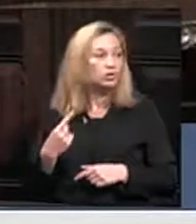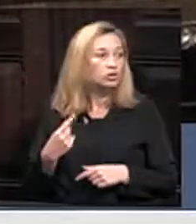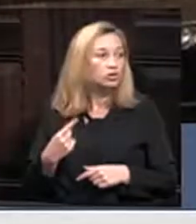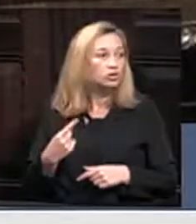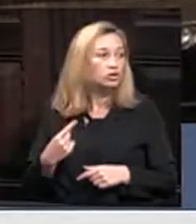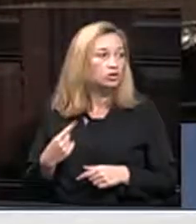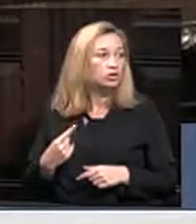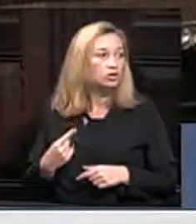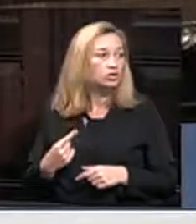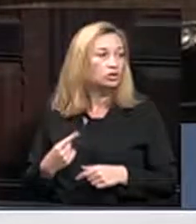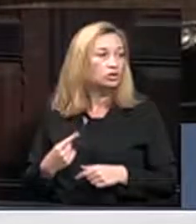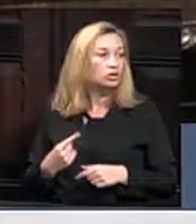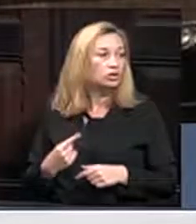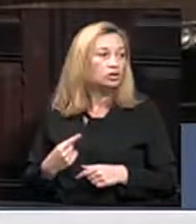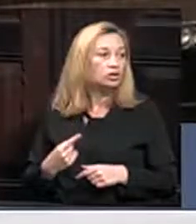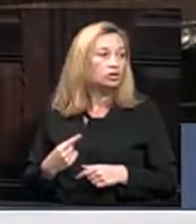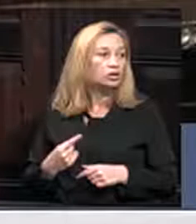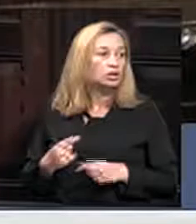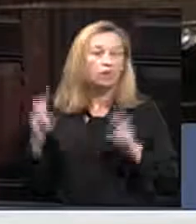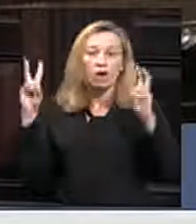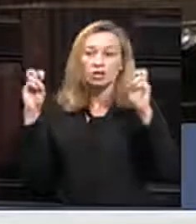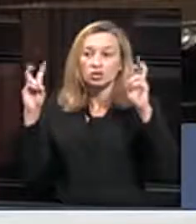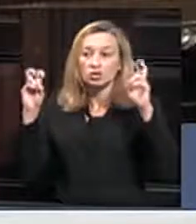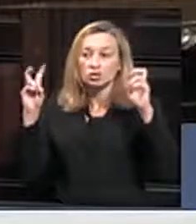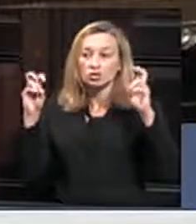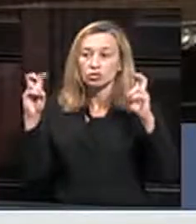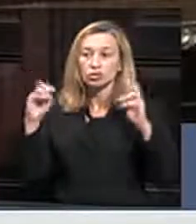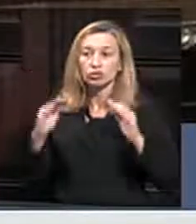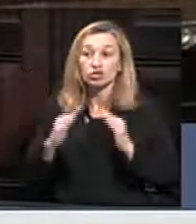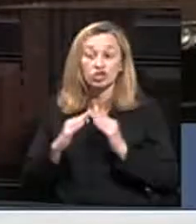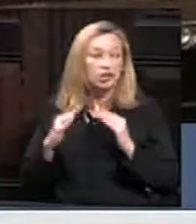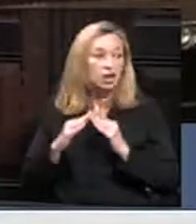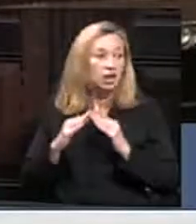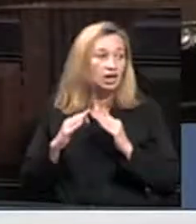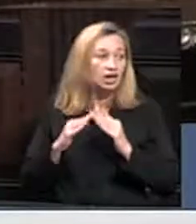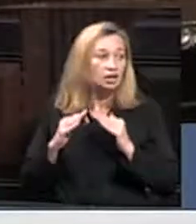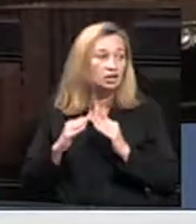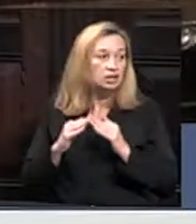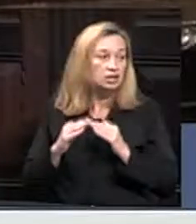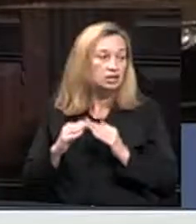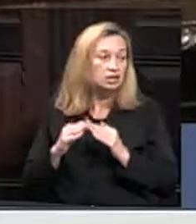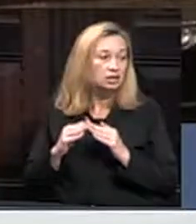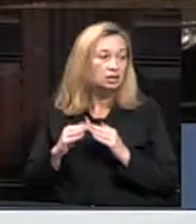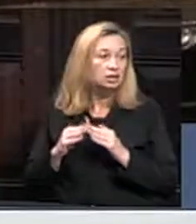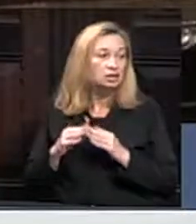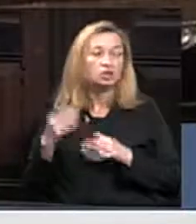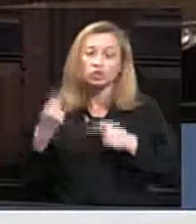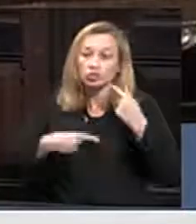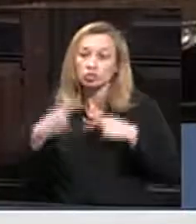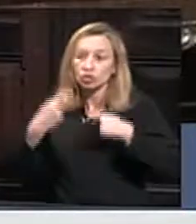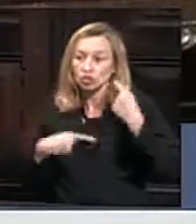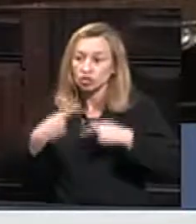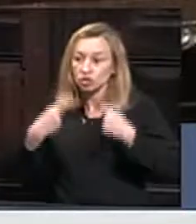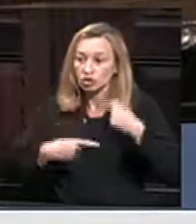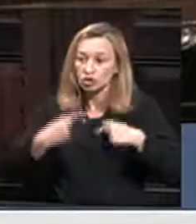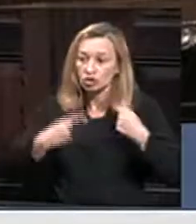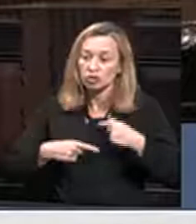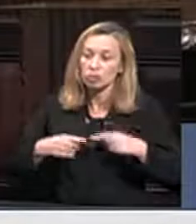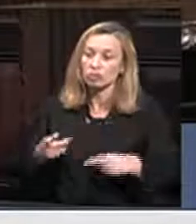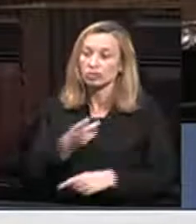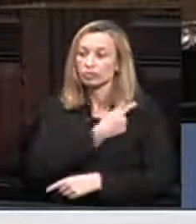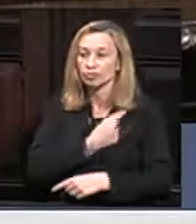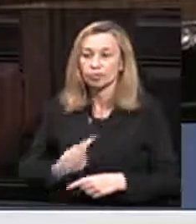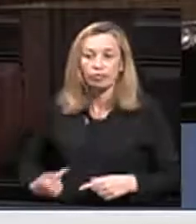de imóveis, né? Poderíamos falar aqui de uma questão amplamente discutida nos debates para o governo do